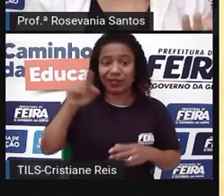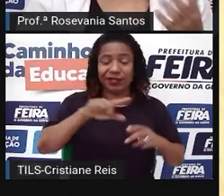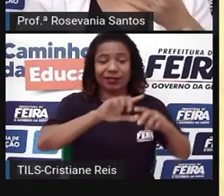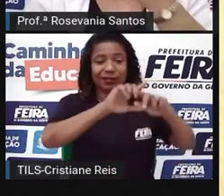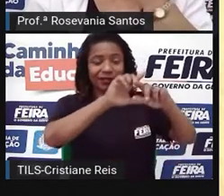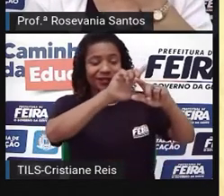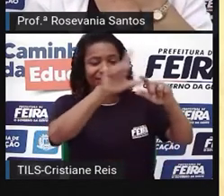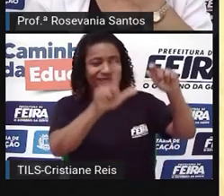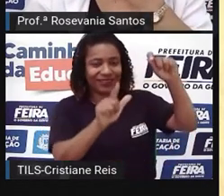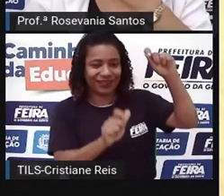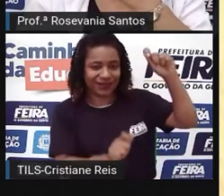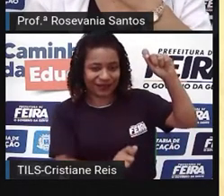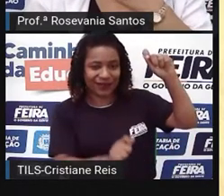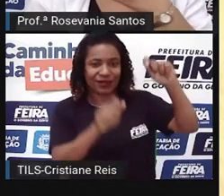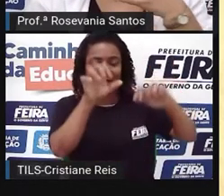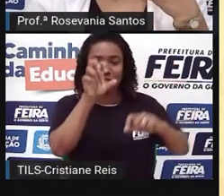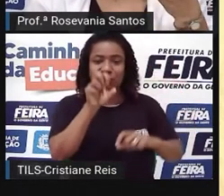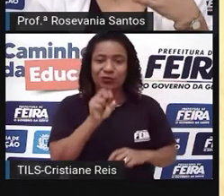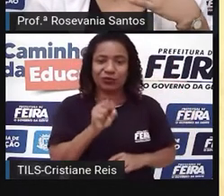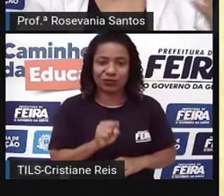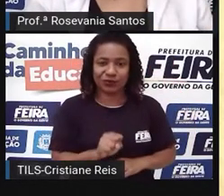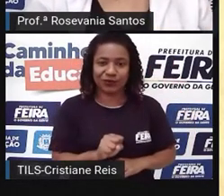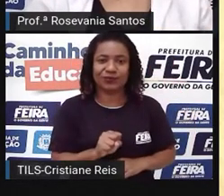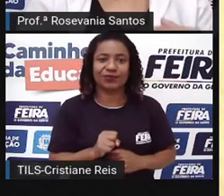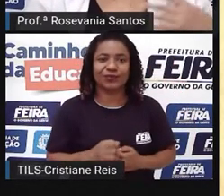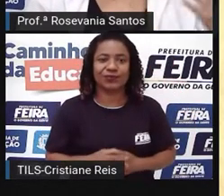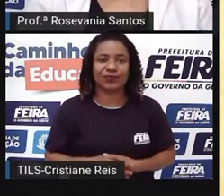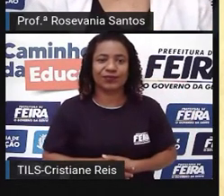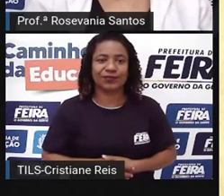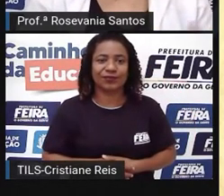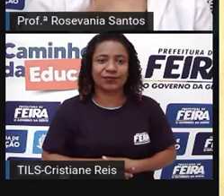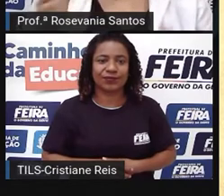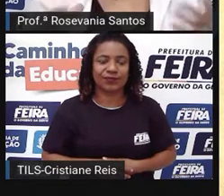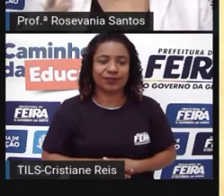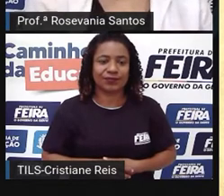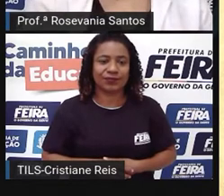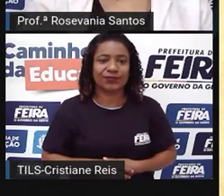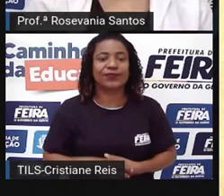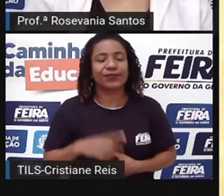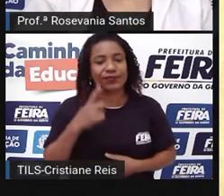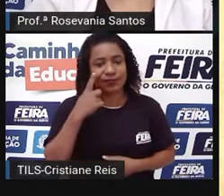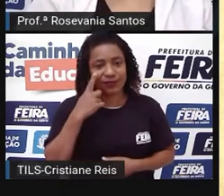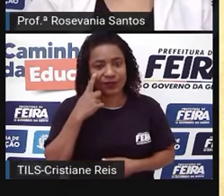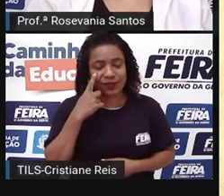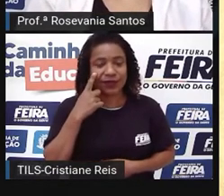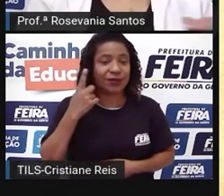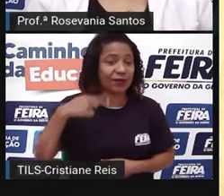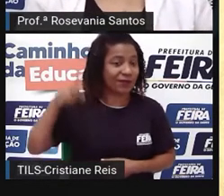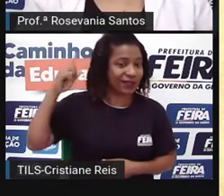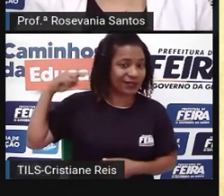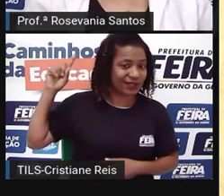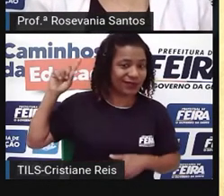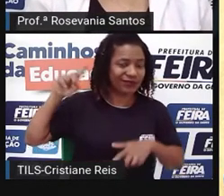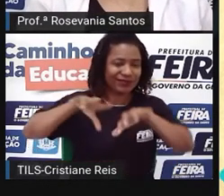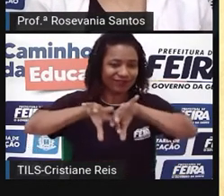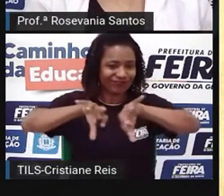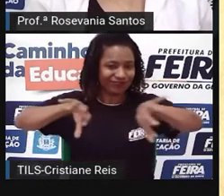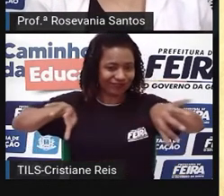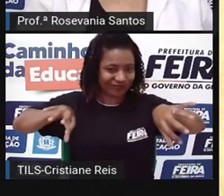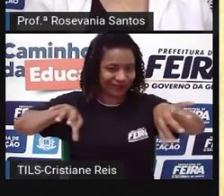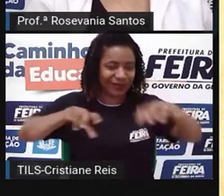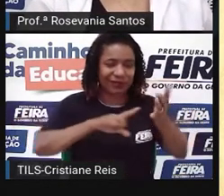por conta, né, de toda aquela segregação espacial que ocorreu, destacando-se